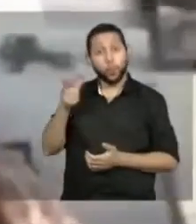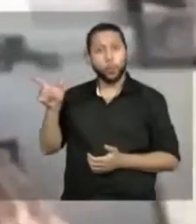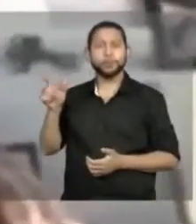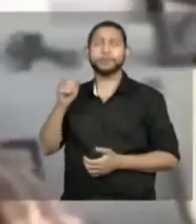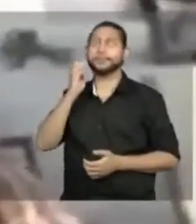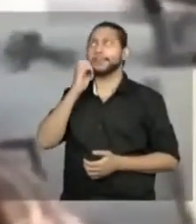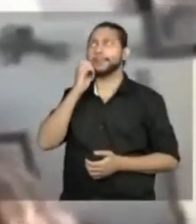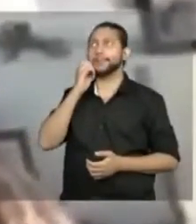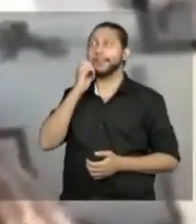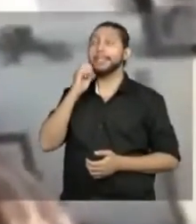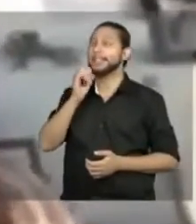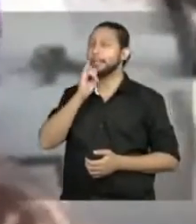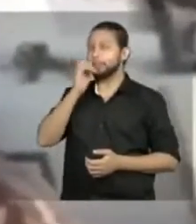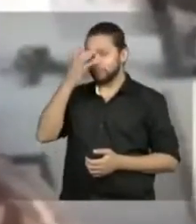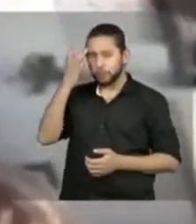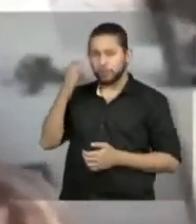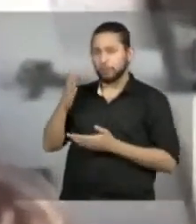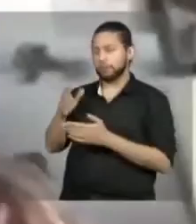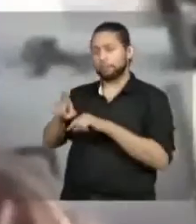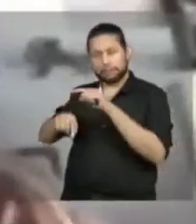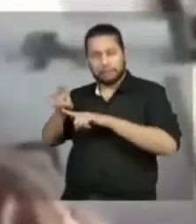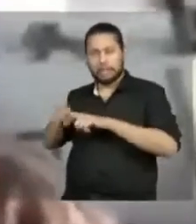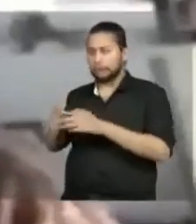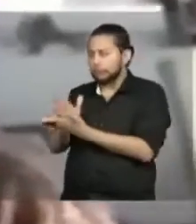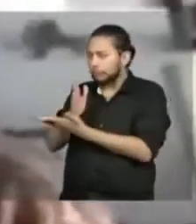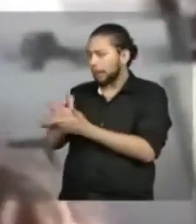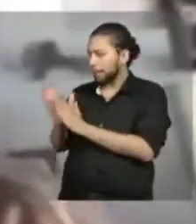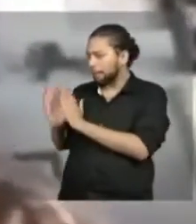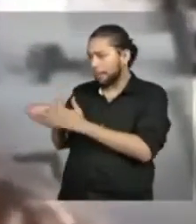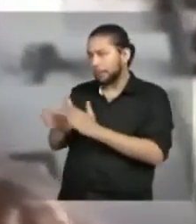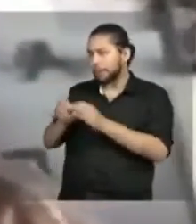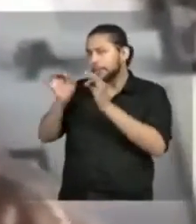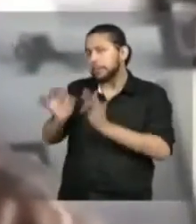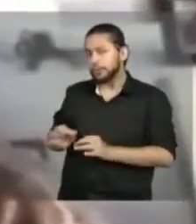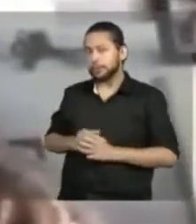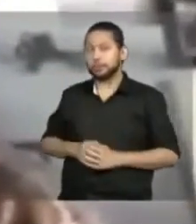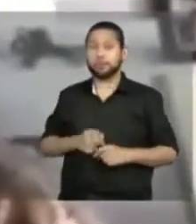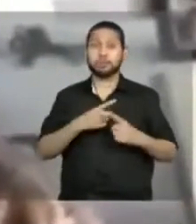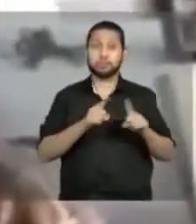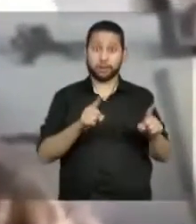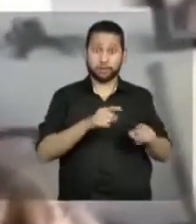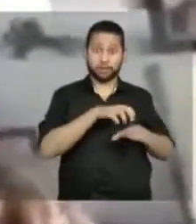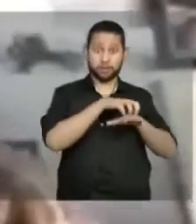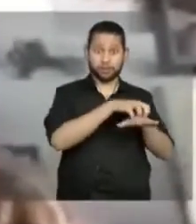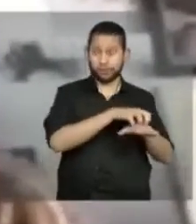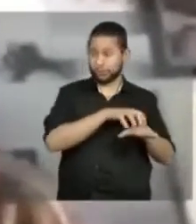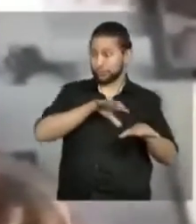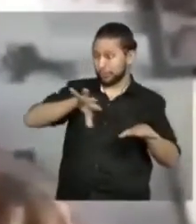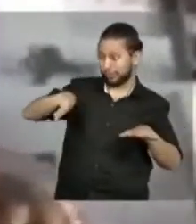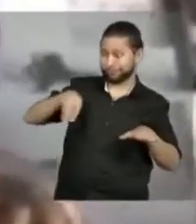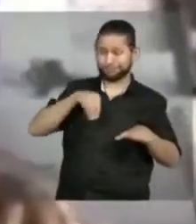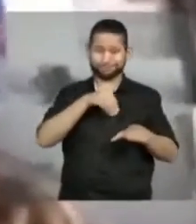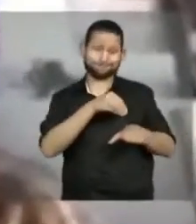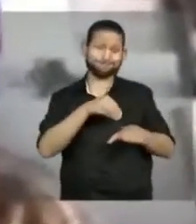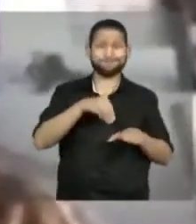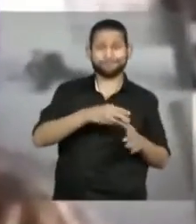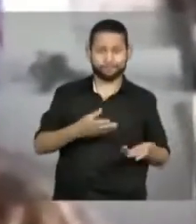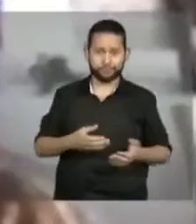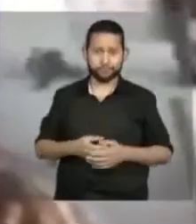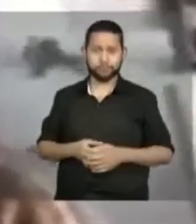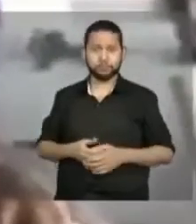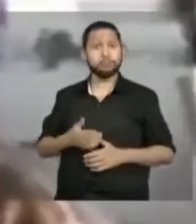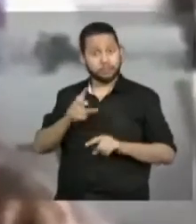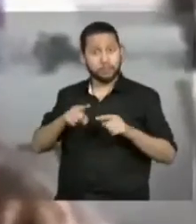corretamente, separam os materiais realmente recicláveis, mas os nossos processos não dão conta deles, ou porque não existe mercado para